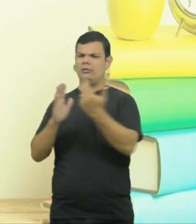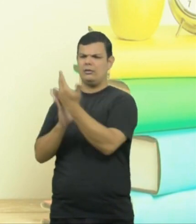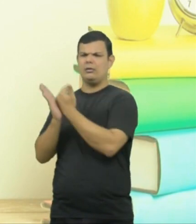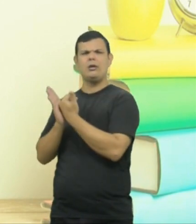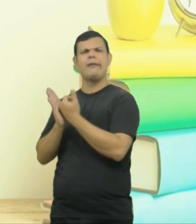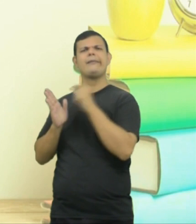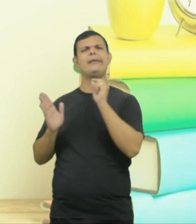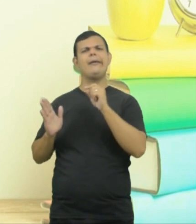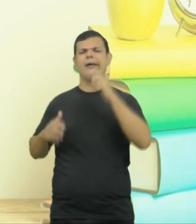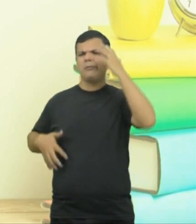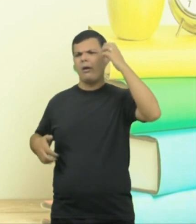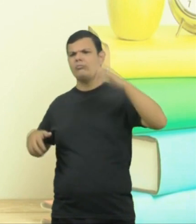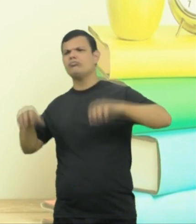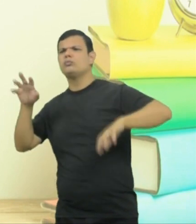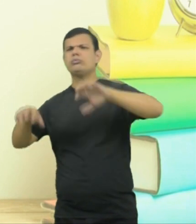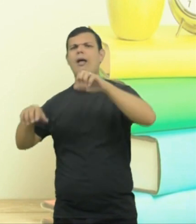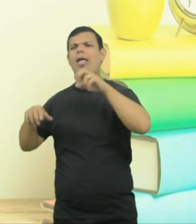Tempo. A casa.